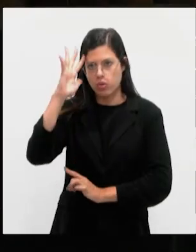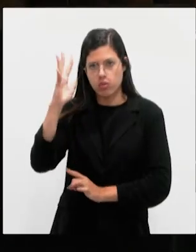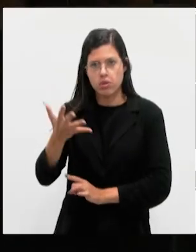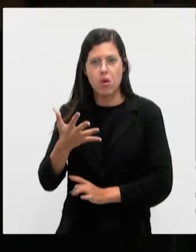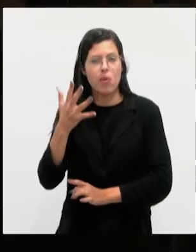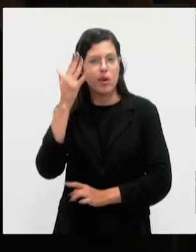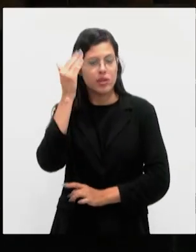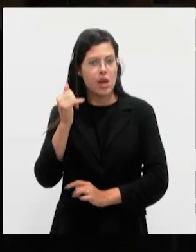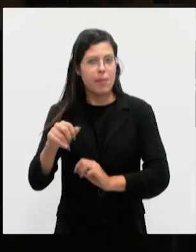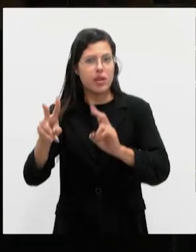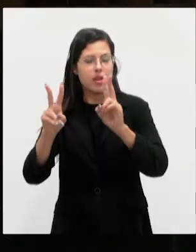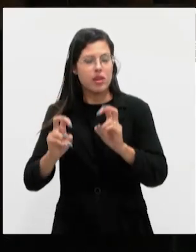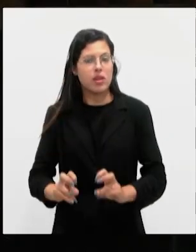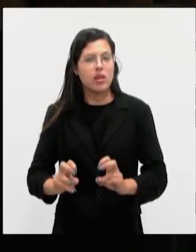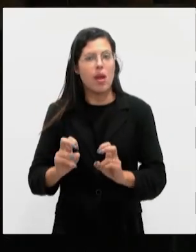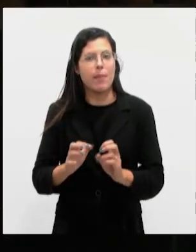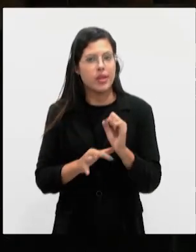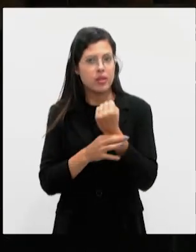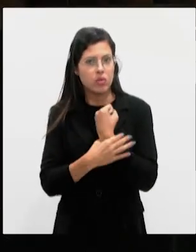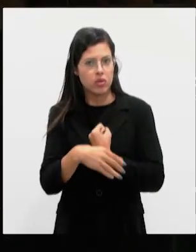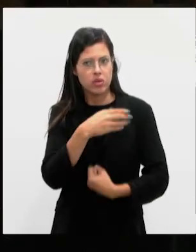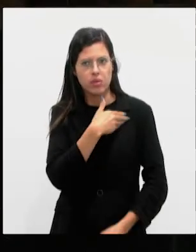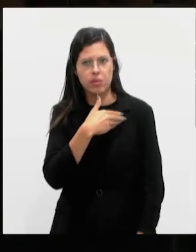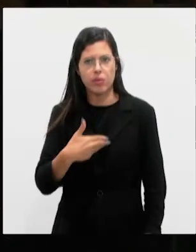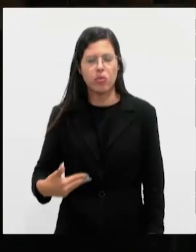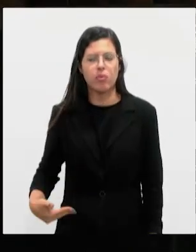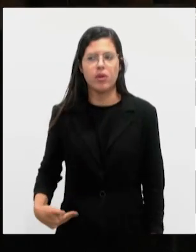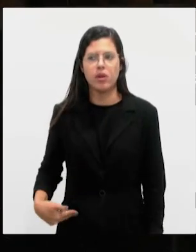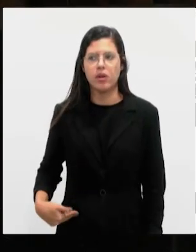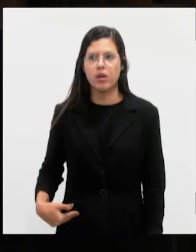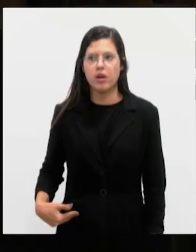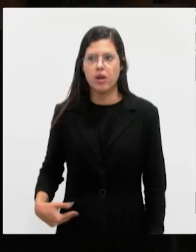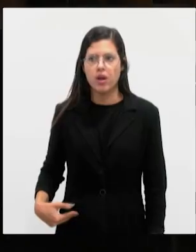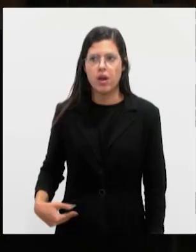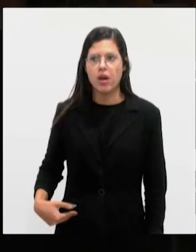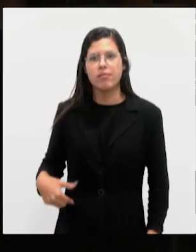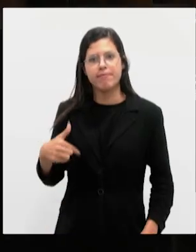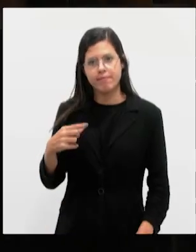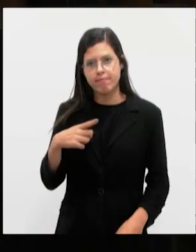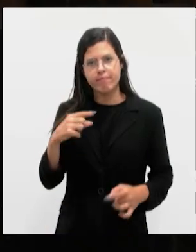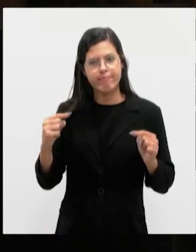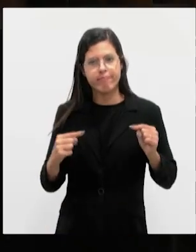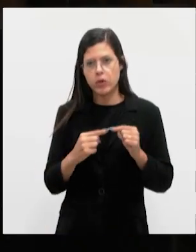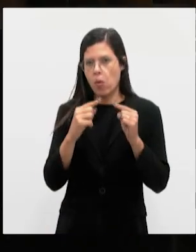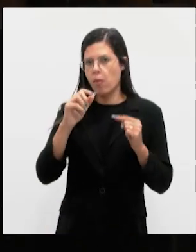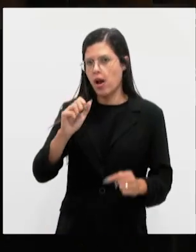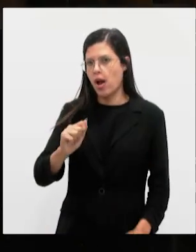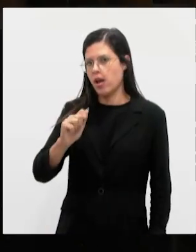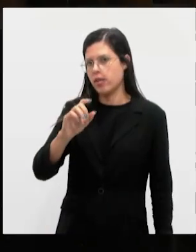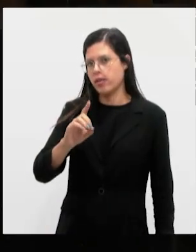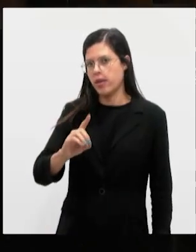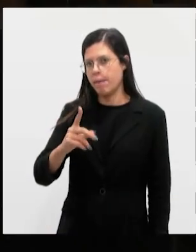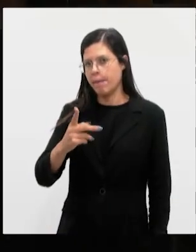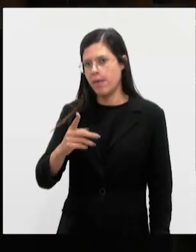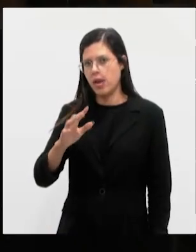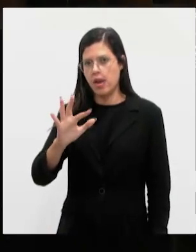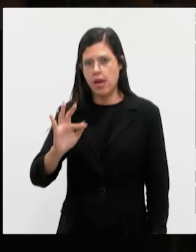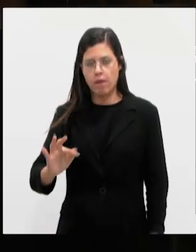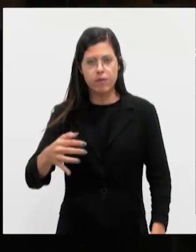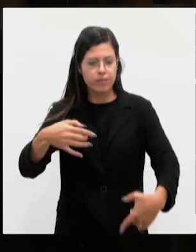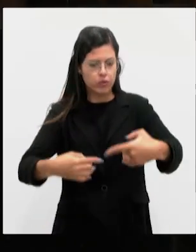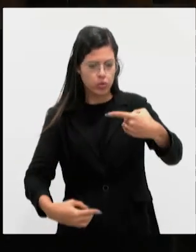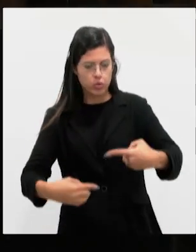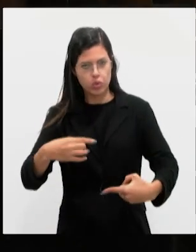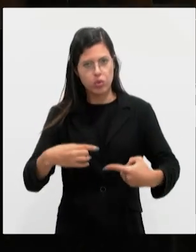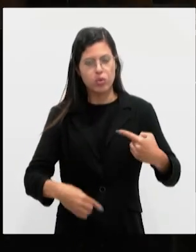tema segurança pública perpassa por questões como a DPF, que está sendo rediscutida no Supremo